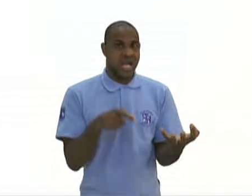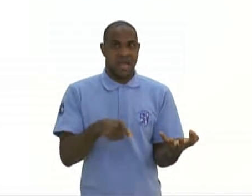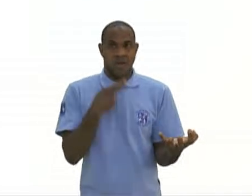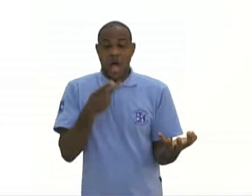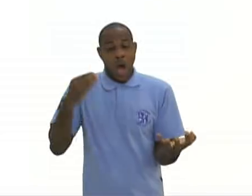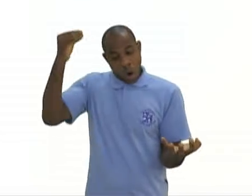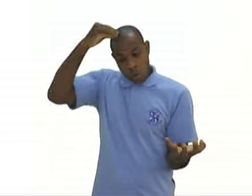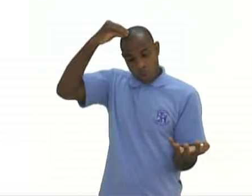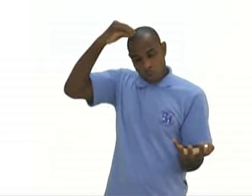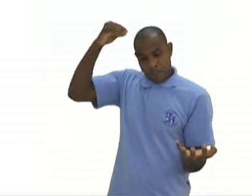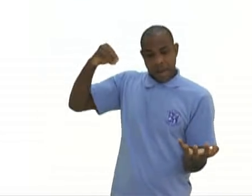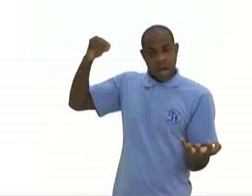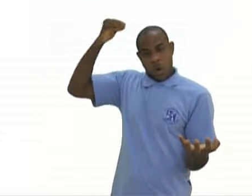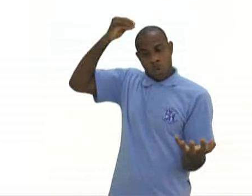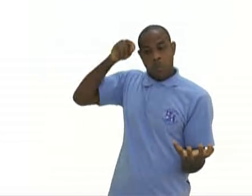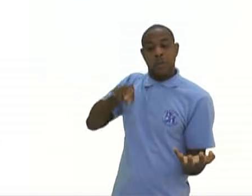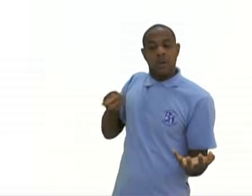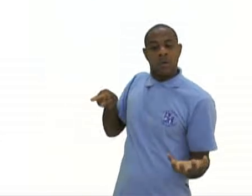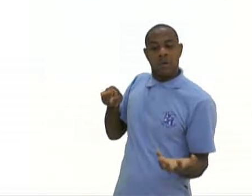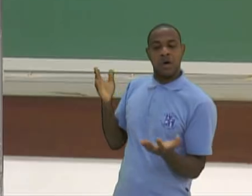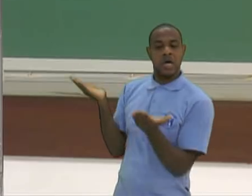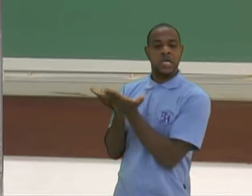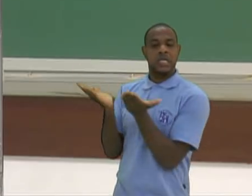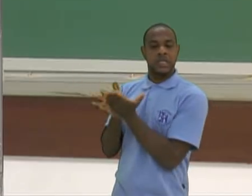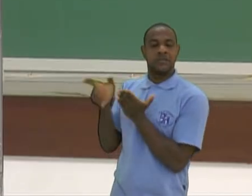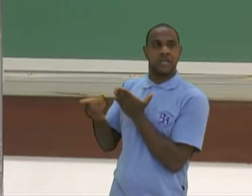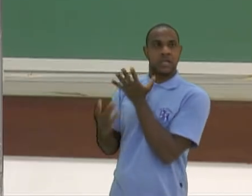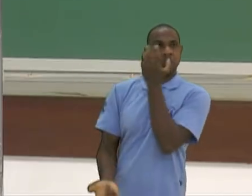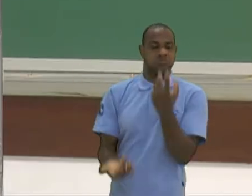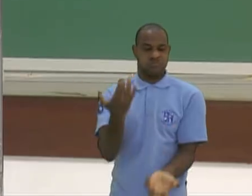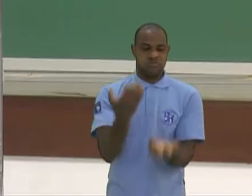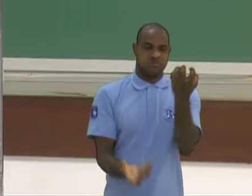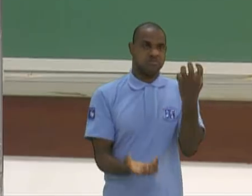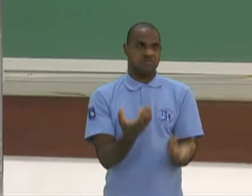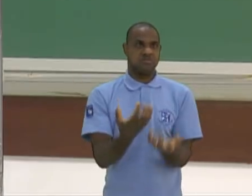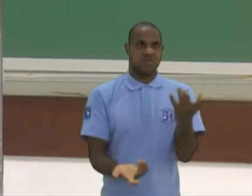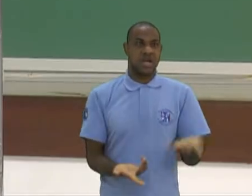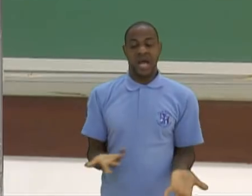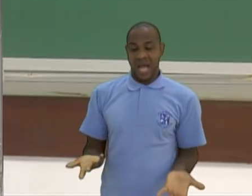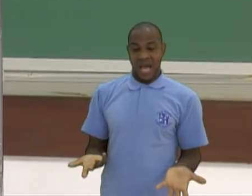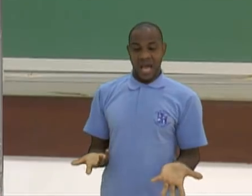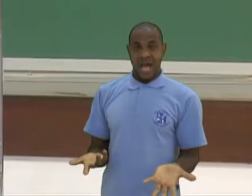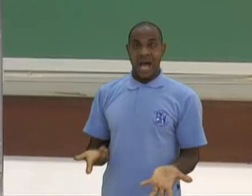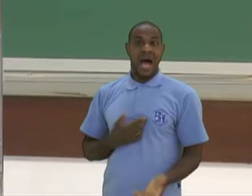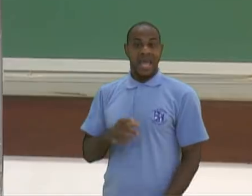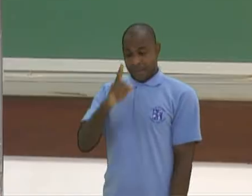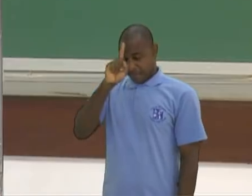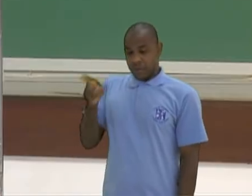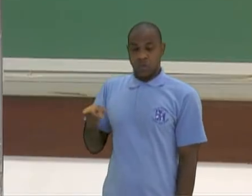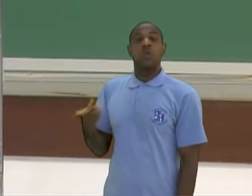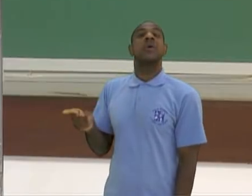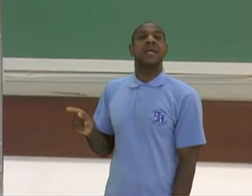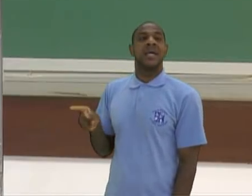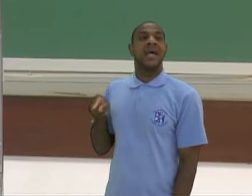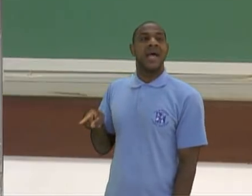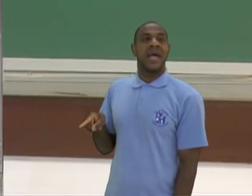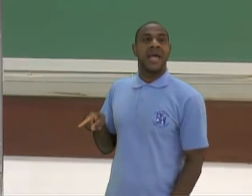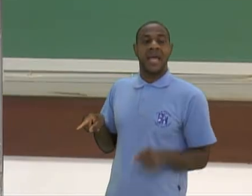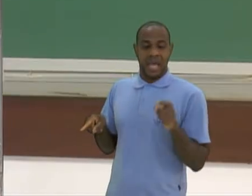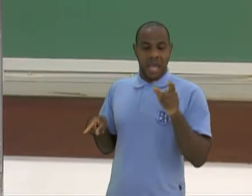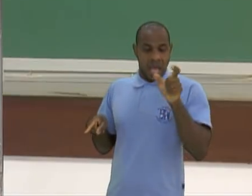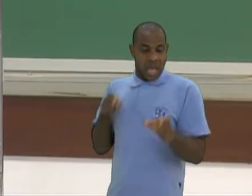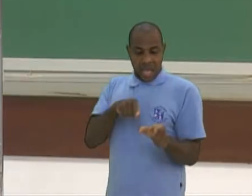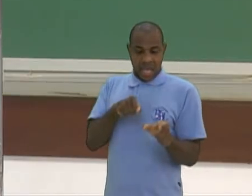assim que pegou muito forte a capital. E muitos cristãos foram executados em 64, como mostra